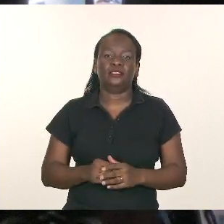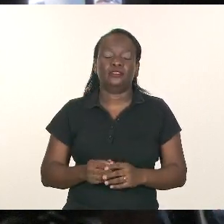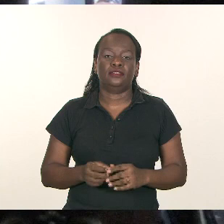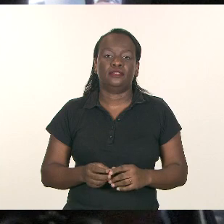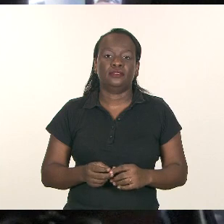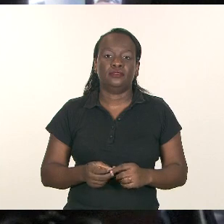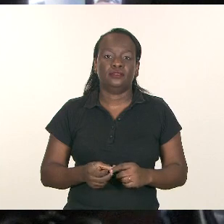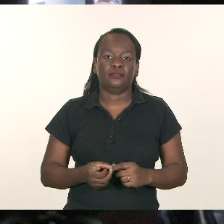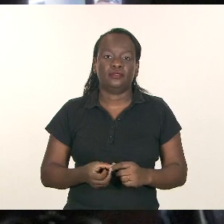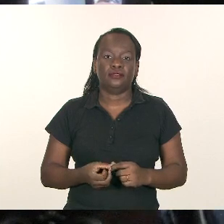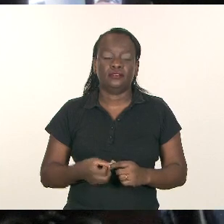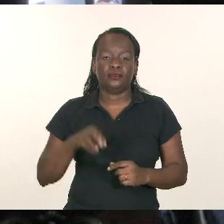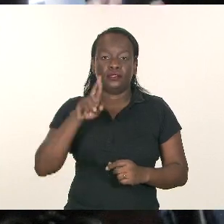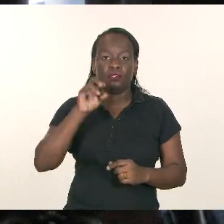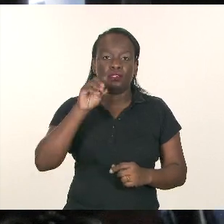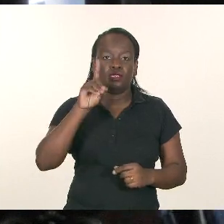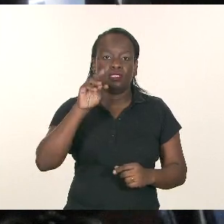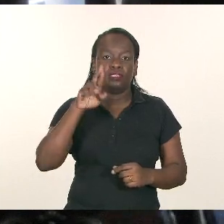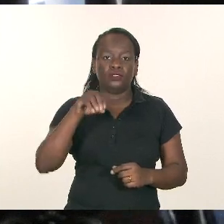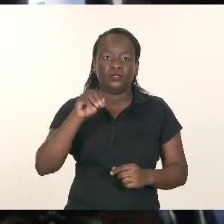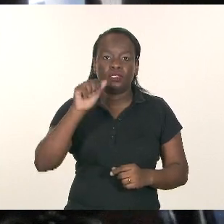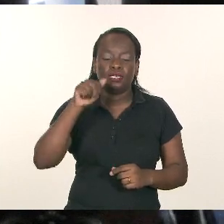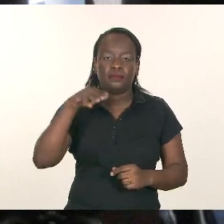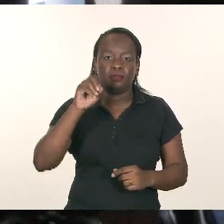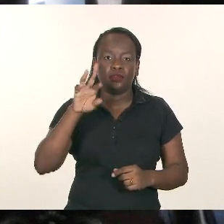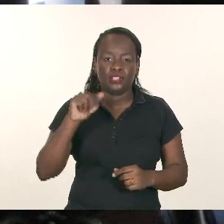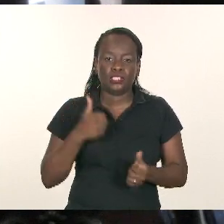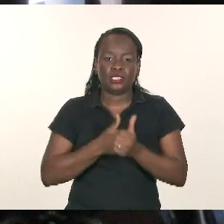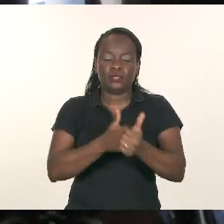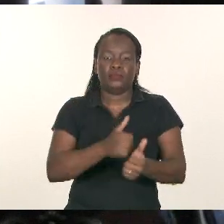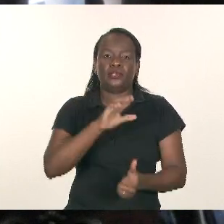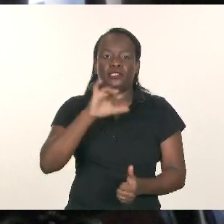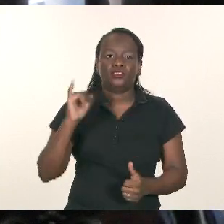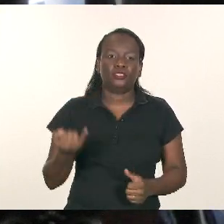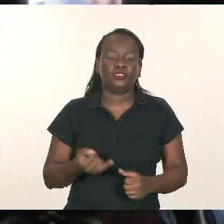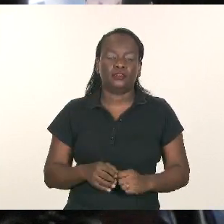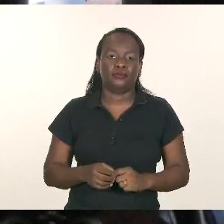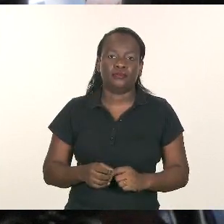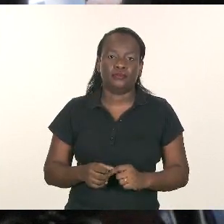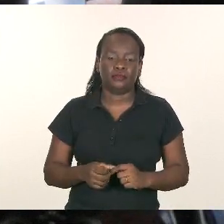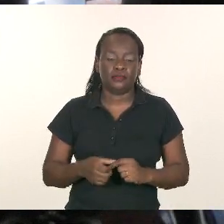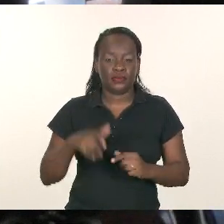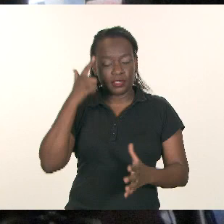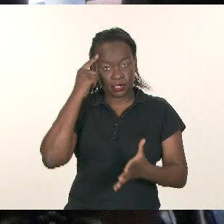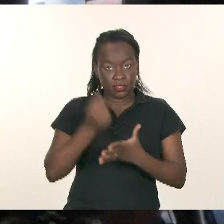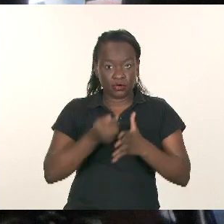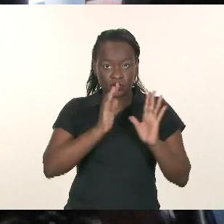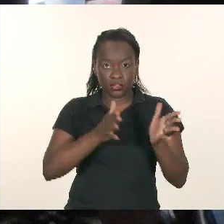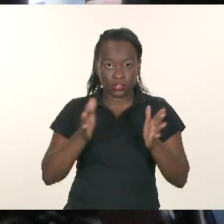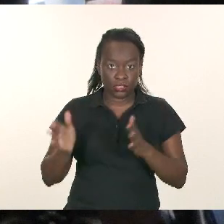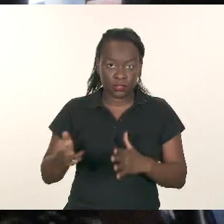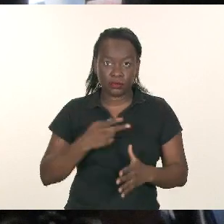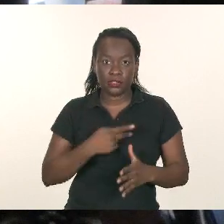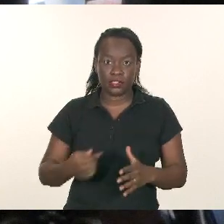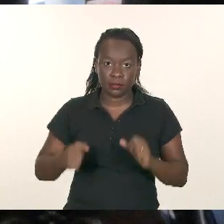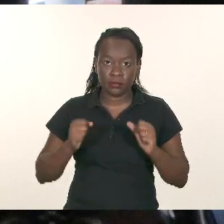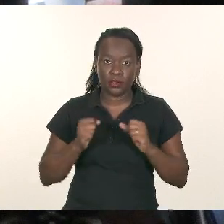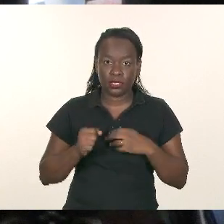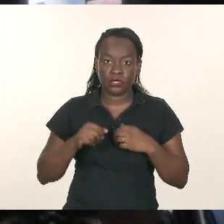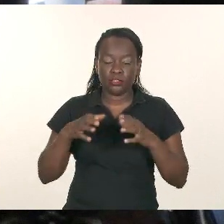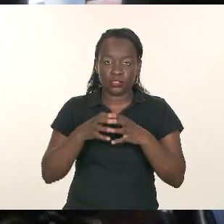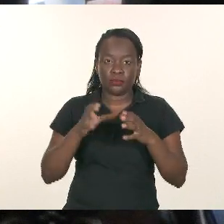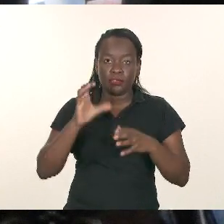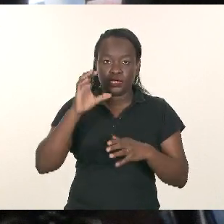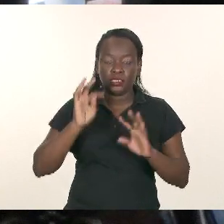Canela. Rodrigo Amorim. Acompanhe a CCJ, presidente. Os pareceres emitidos. Senhor presidente, posso dar pela Comissão de